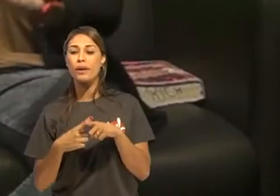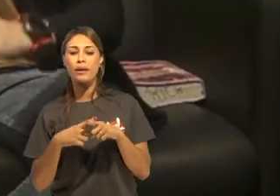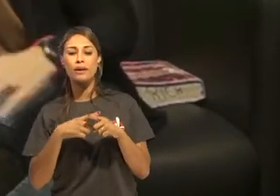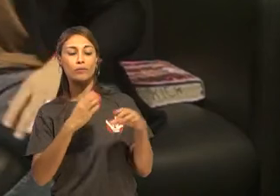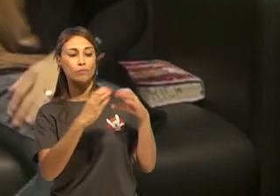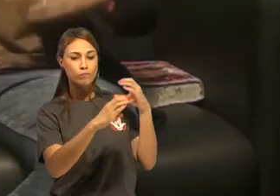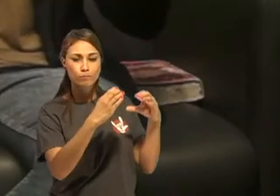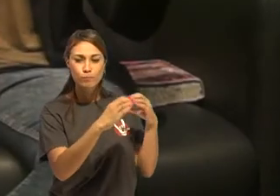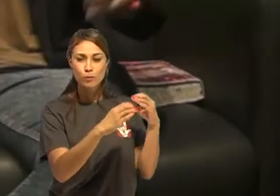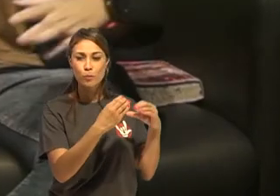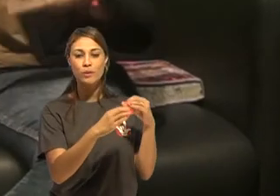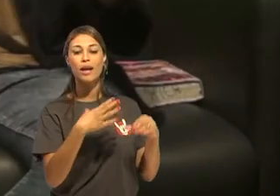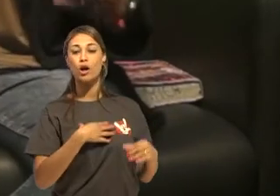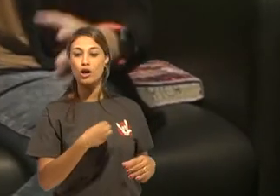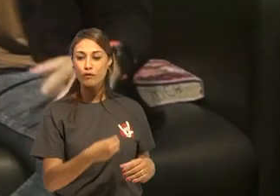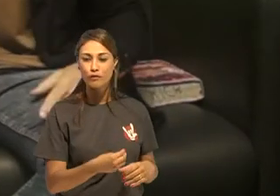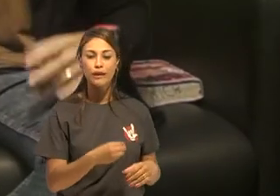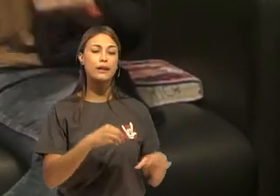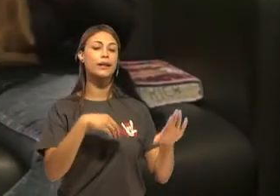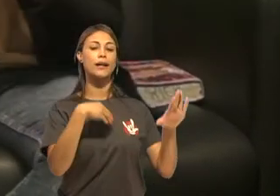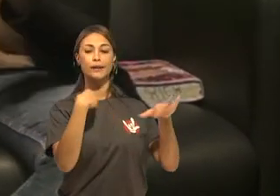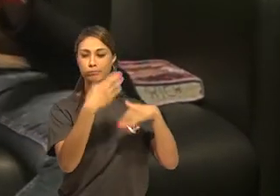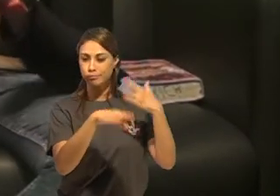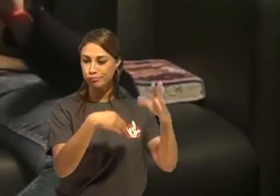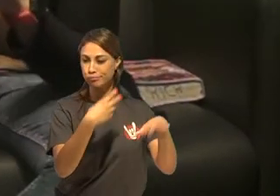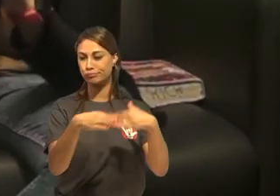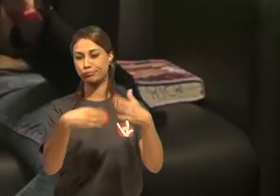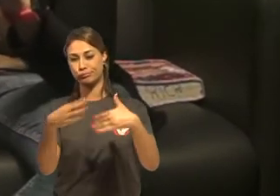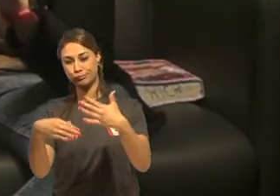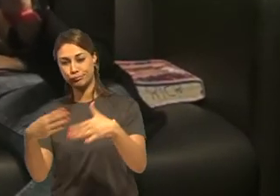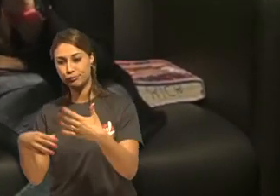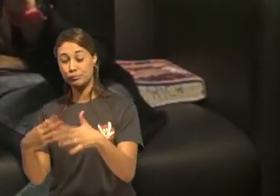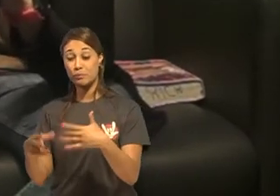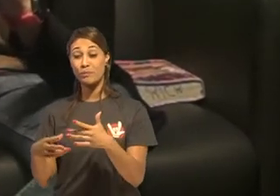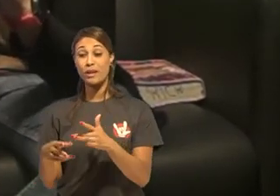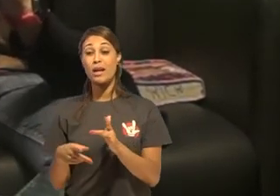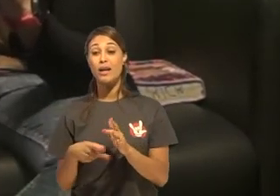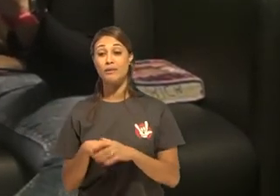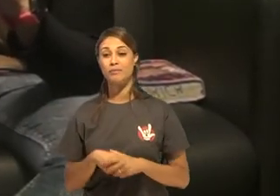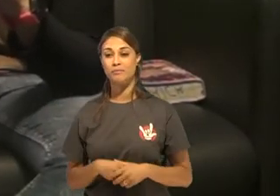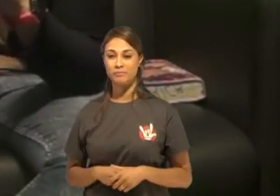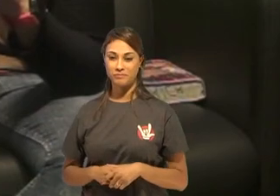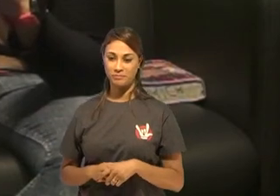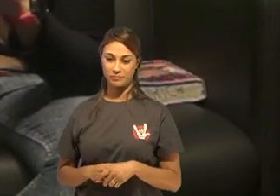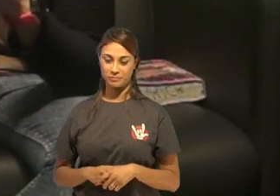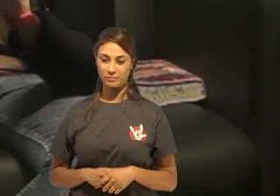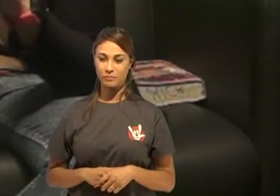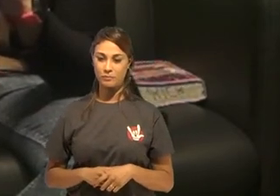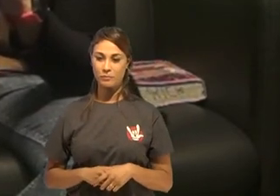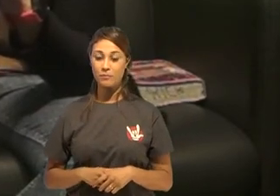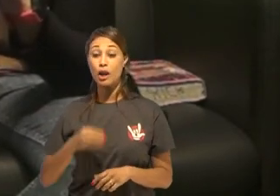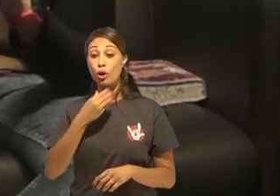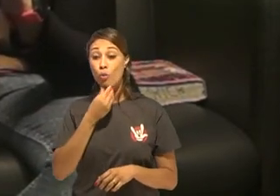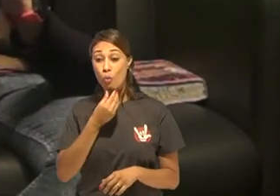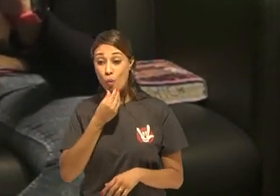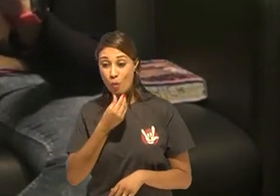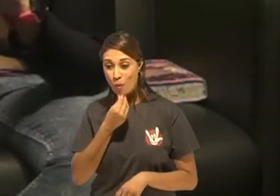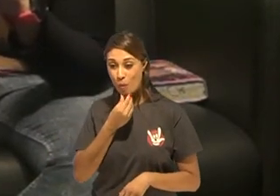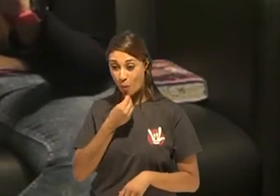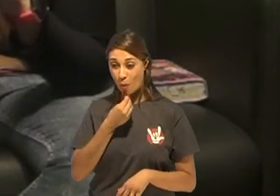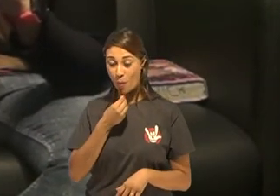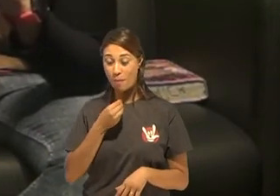não parou por aí. A coisa foi rolando. O dono do acampamento, ele punha comida no nosso prato, gente. E sabe qual era a comida?